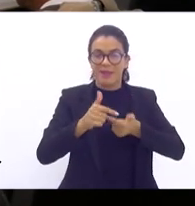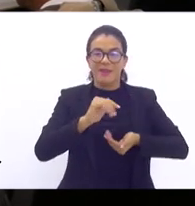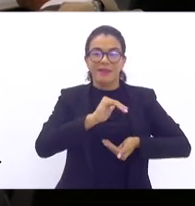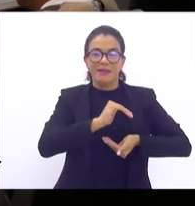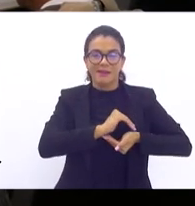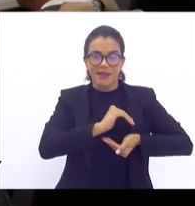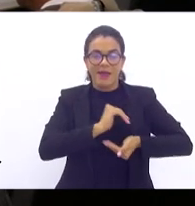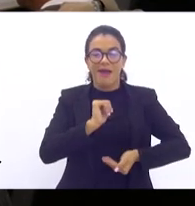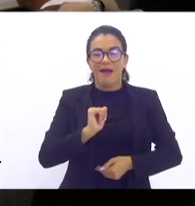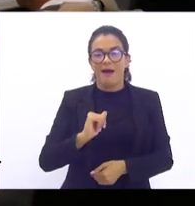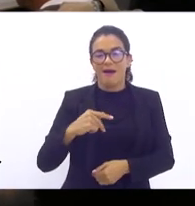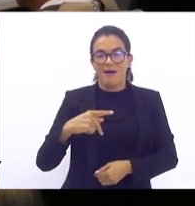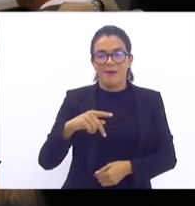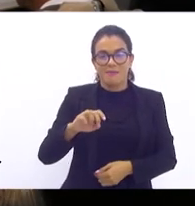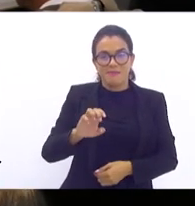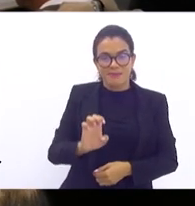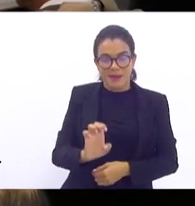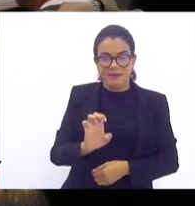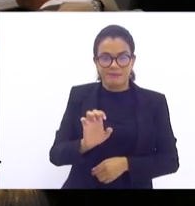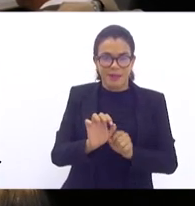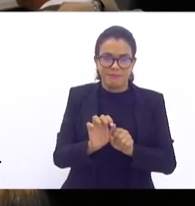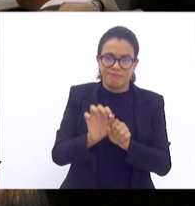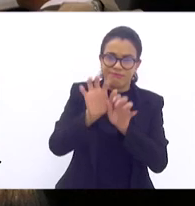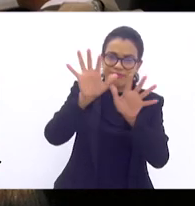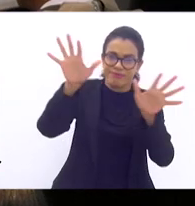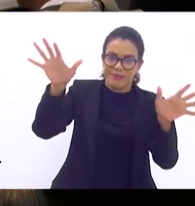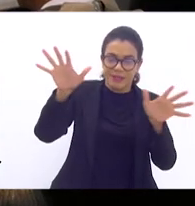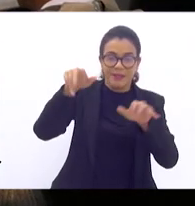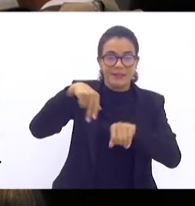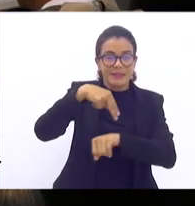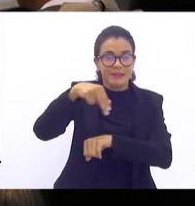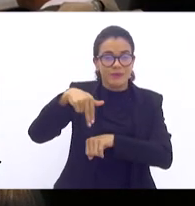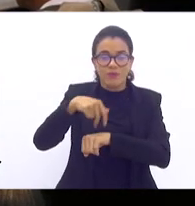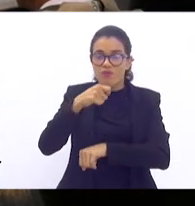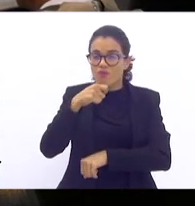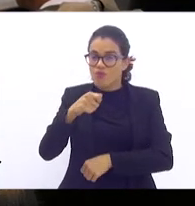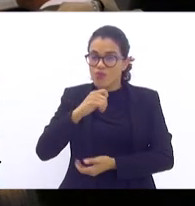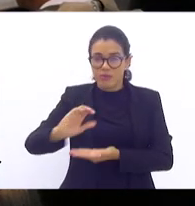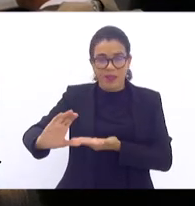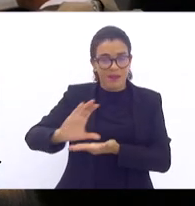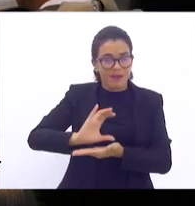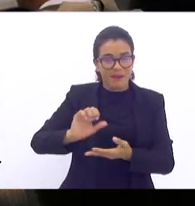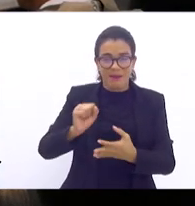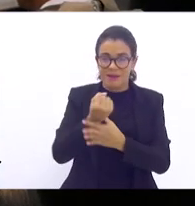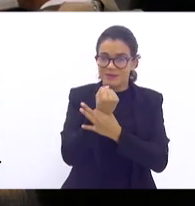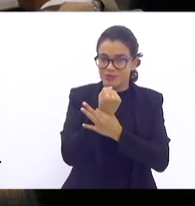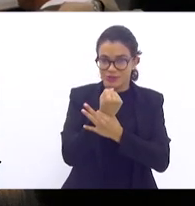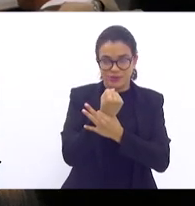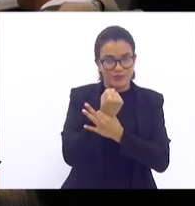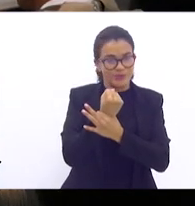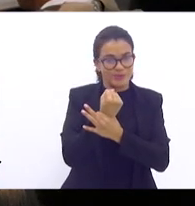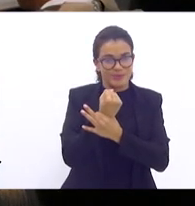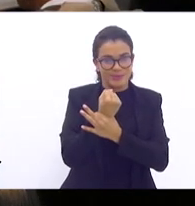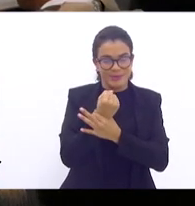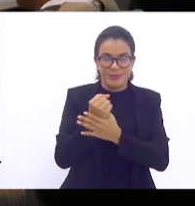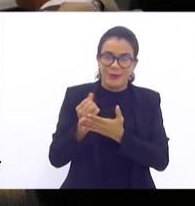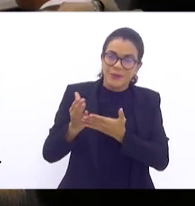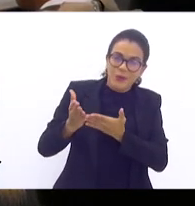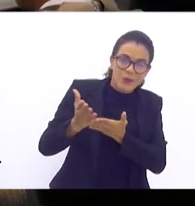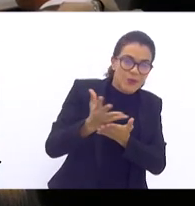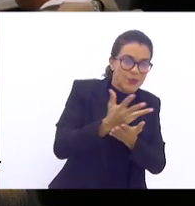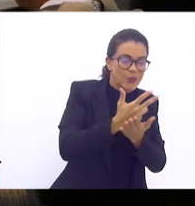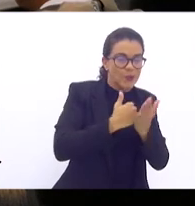né que também tem uma dimensão Nacional mas que não tem garantidos Nossa membro da União Então dentro dessa